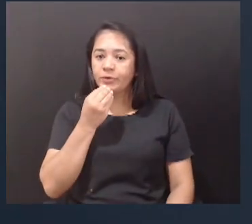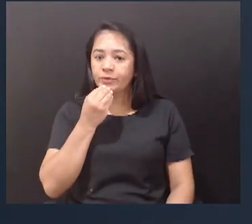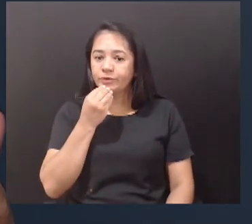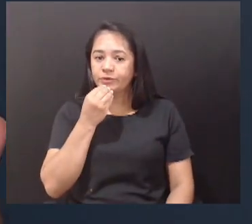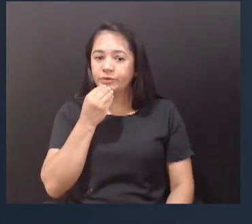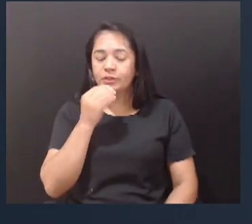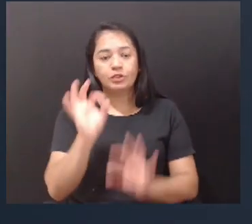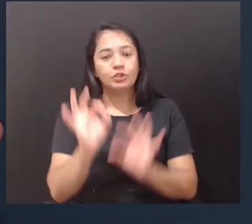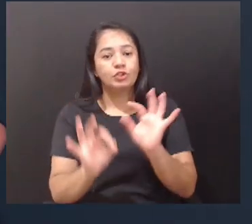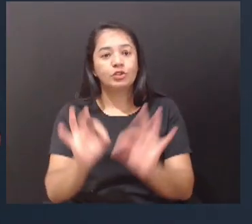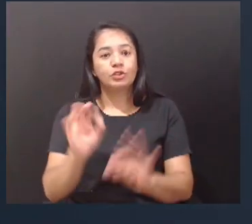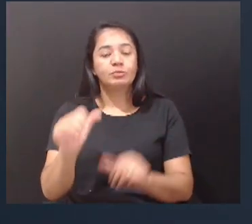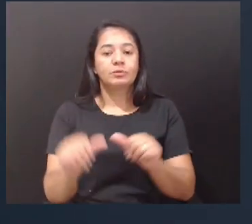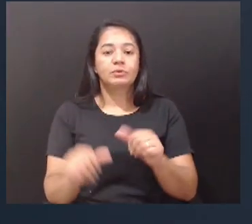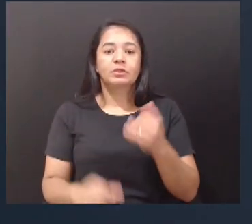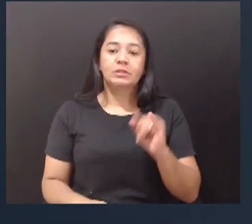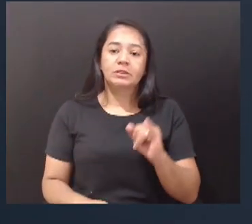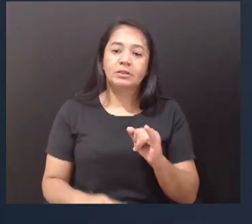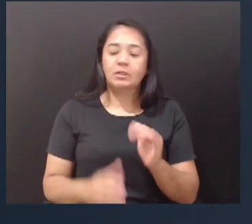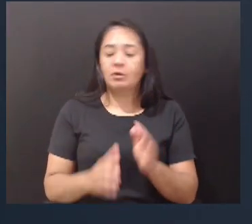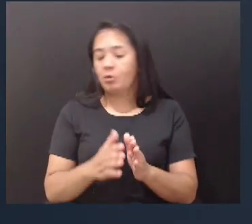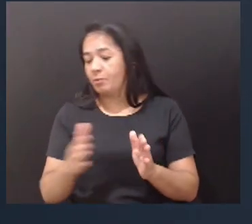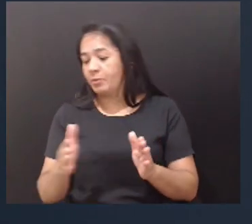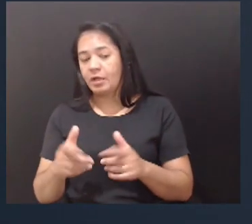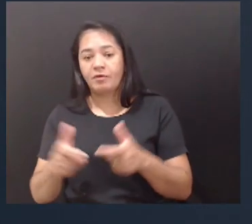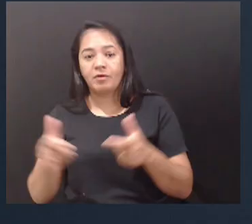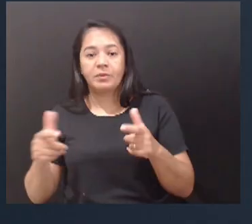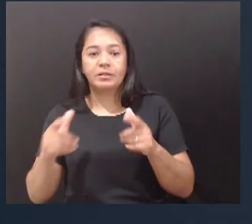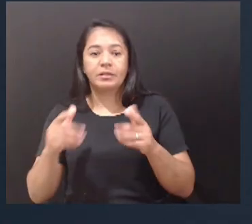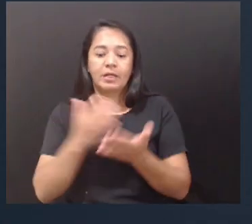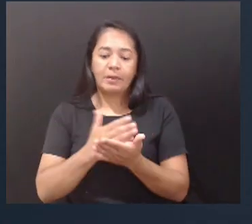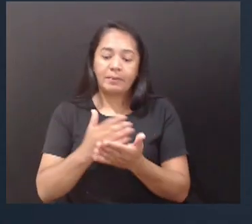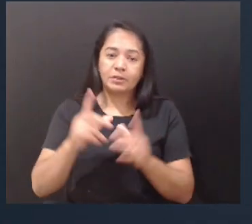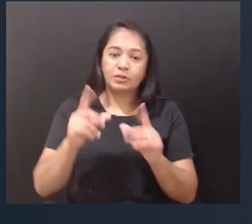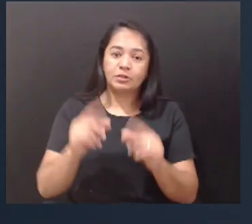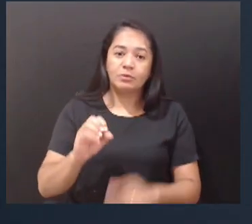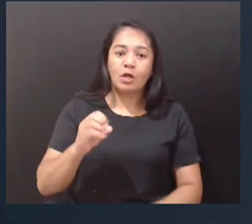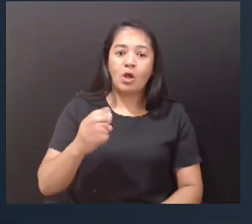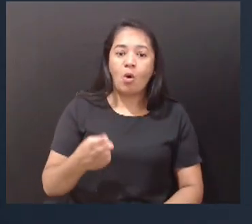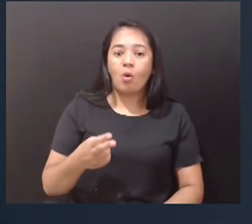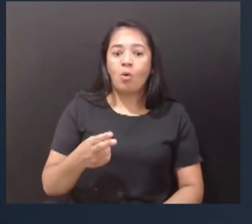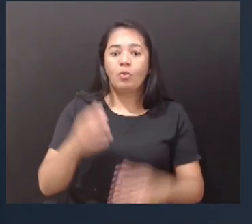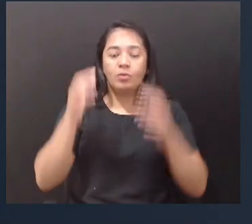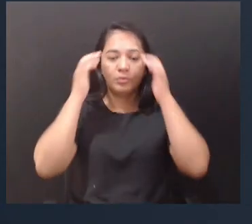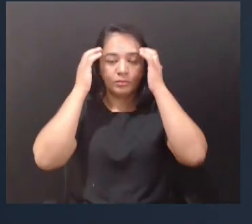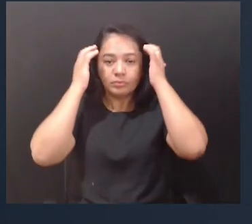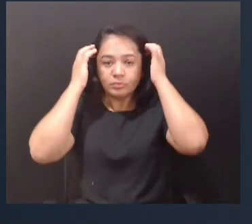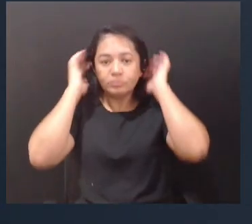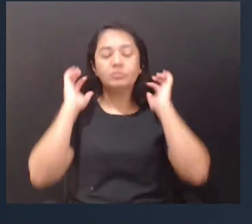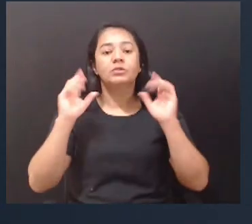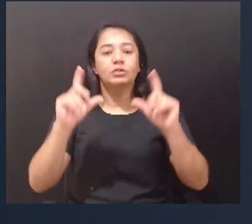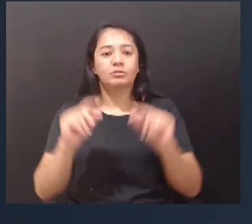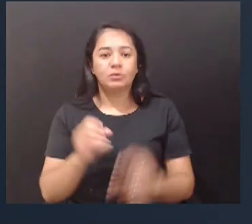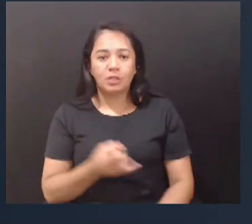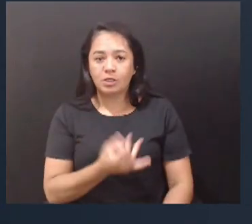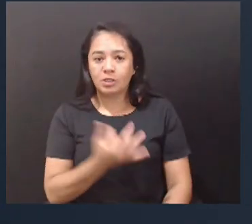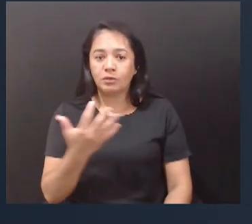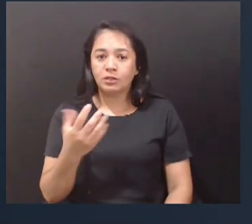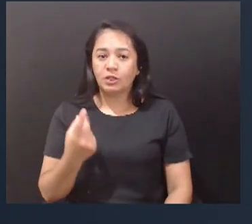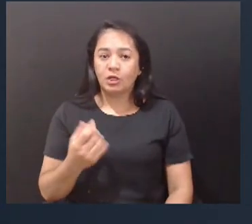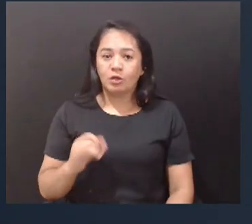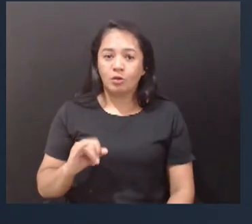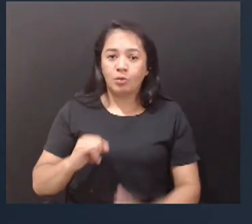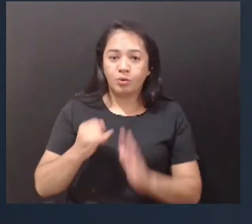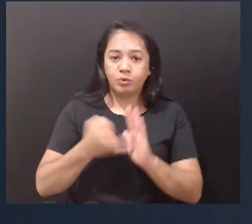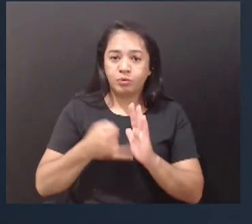ele vai aumentar o prazo para diminuir a parcela, ou se vai fazer aporte para diminuir a quantidade de juros, que é a famosa amortização, né, para